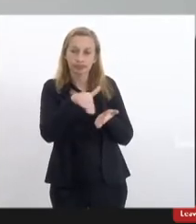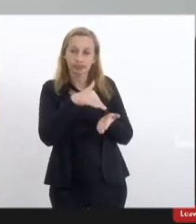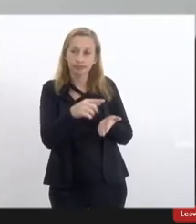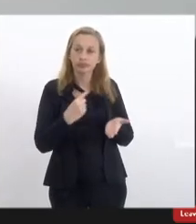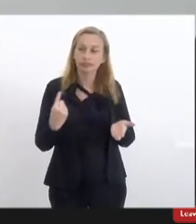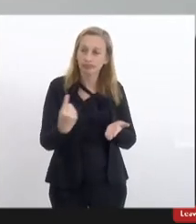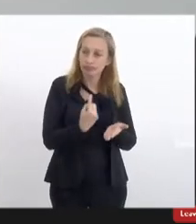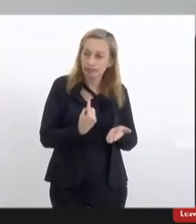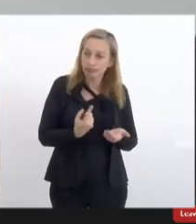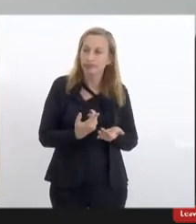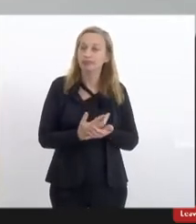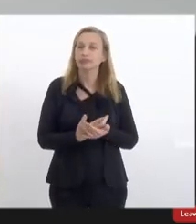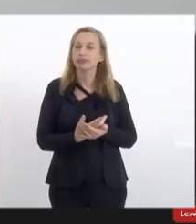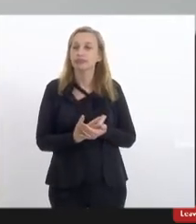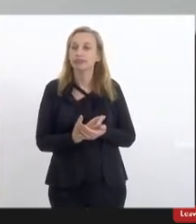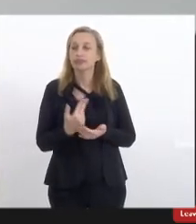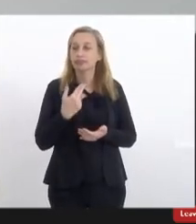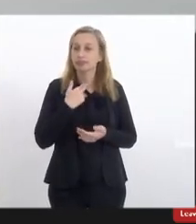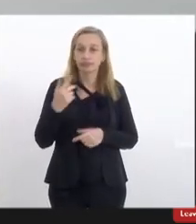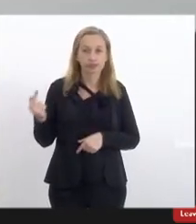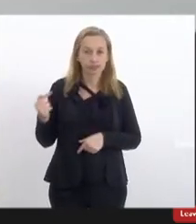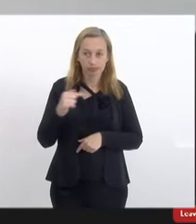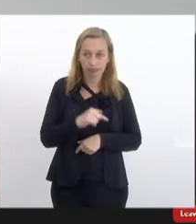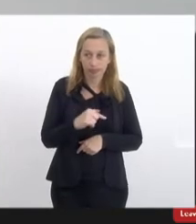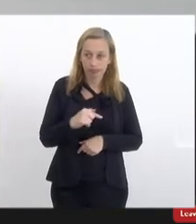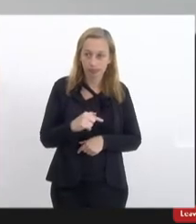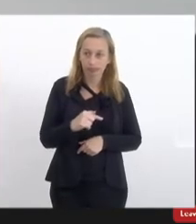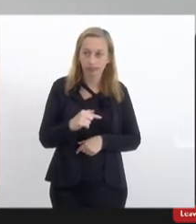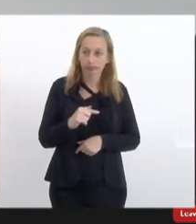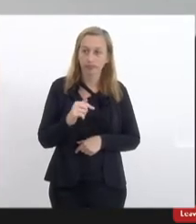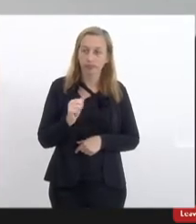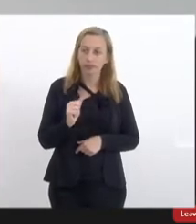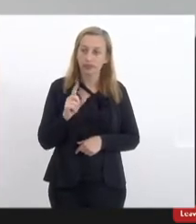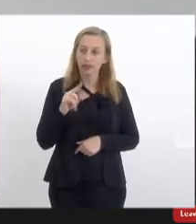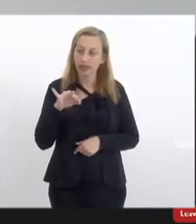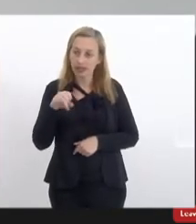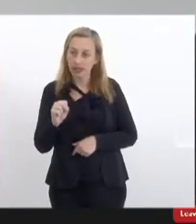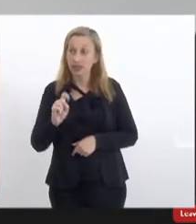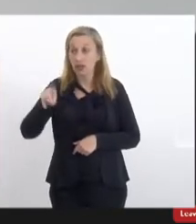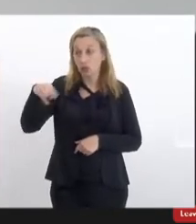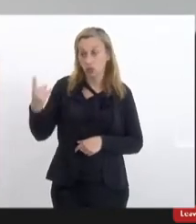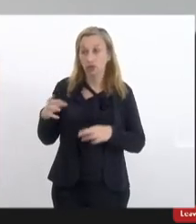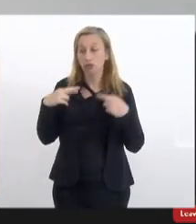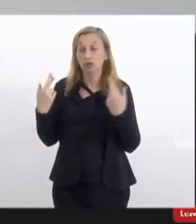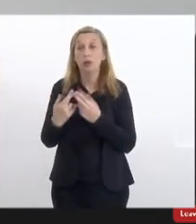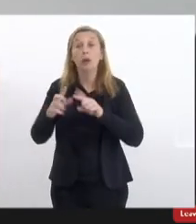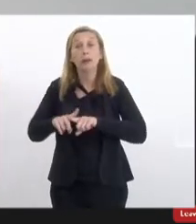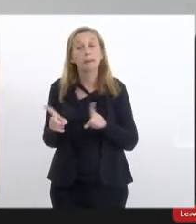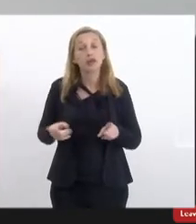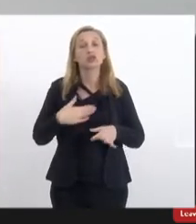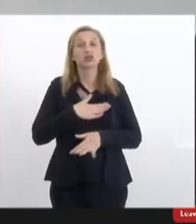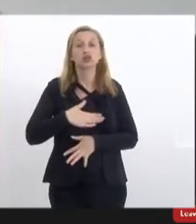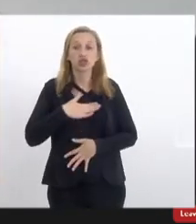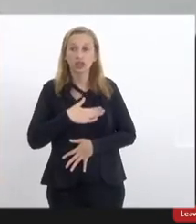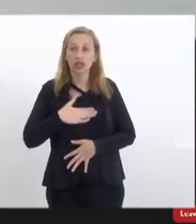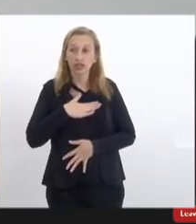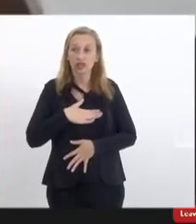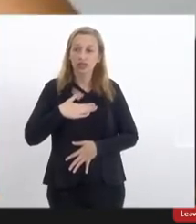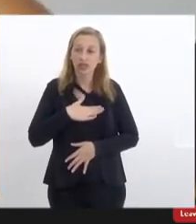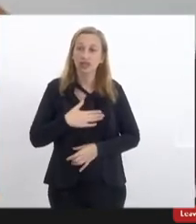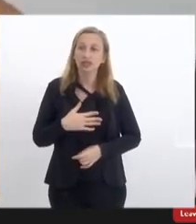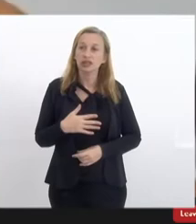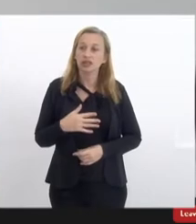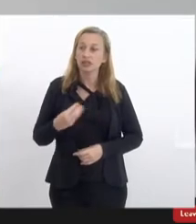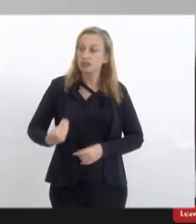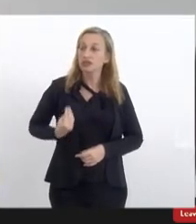Wanderson Dias, que não pôde estar aqui, está em uma outra agenda externa, mas que gostaria, né, de